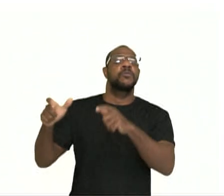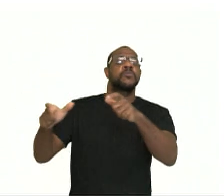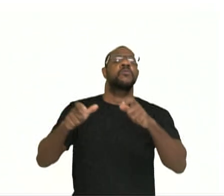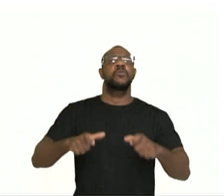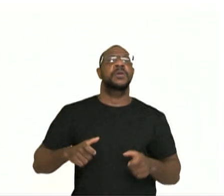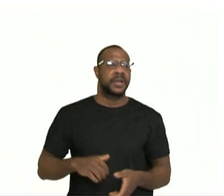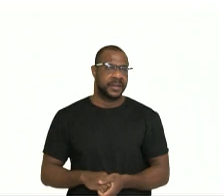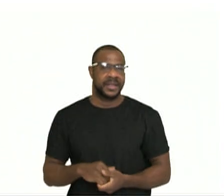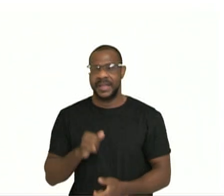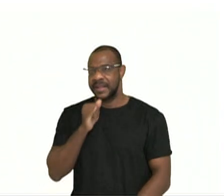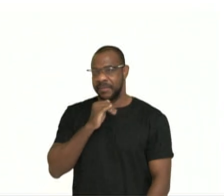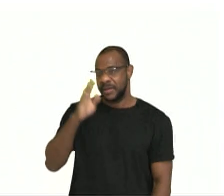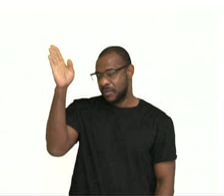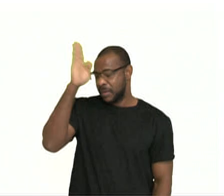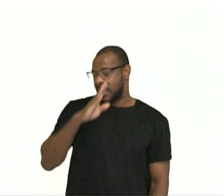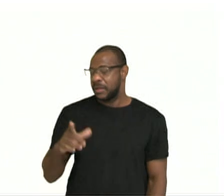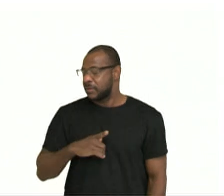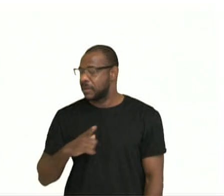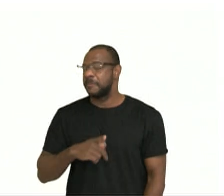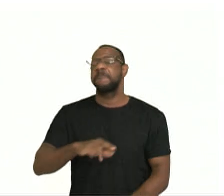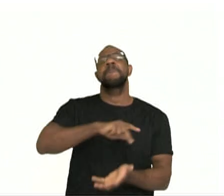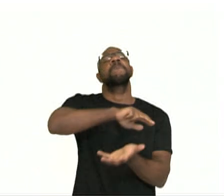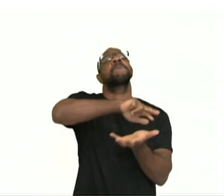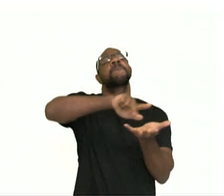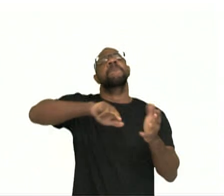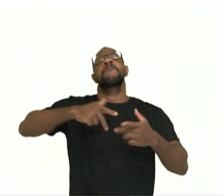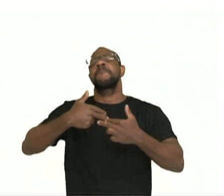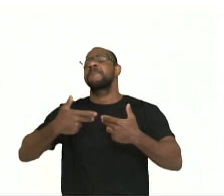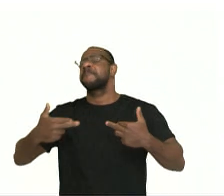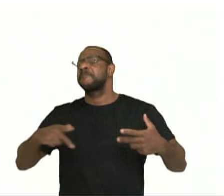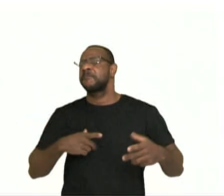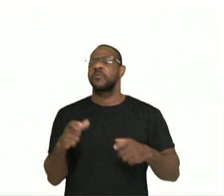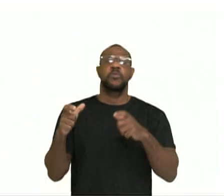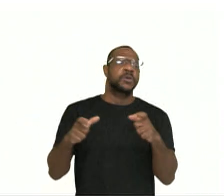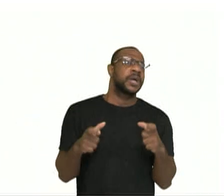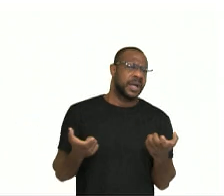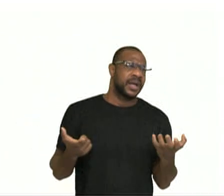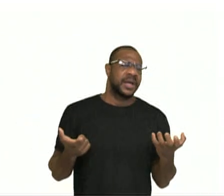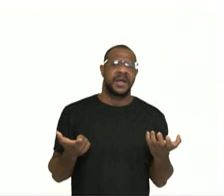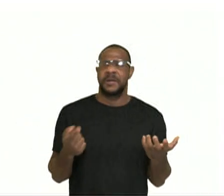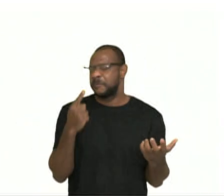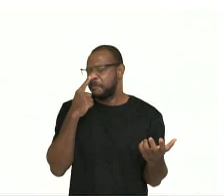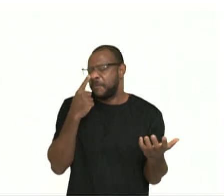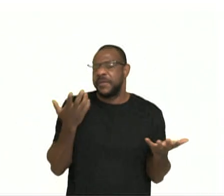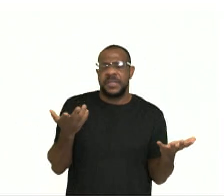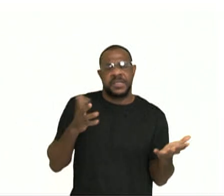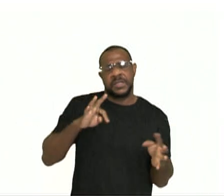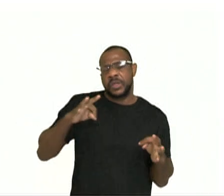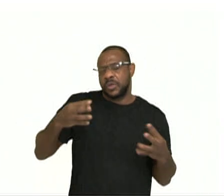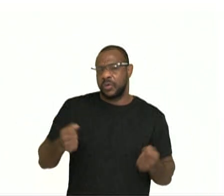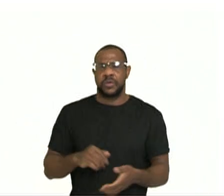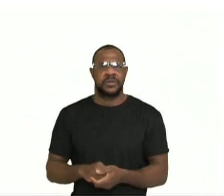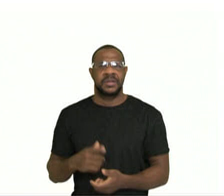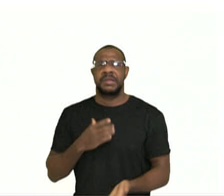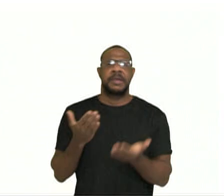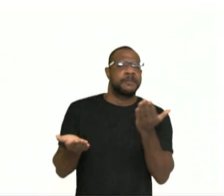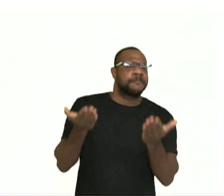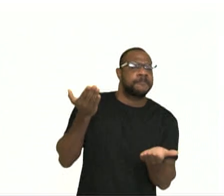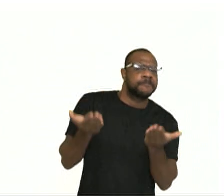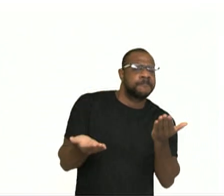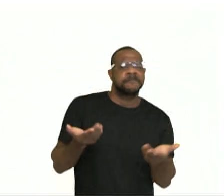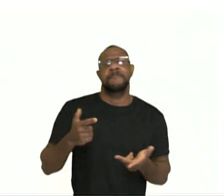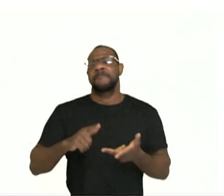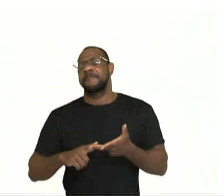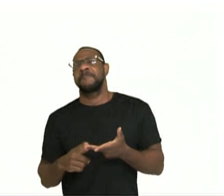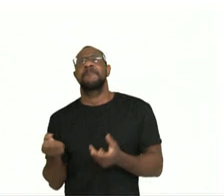nosso Brasil, né, tem uma diversidade muito grande, nenhuma região, né, podiam preferir lá o equilibrismo,